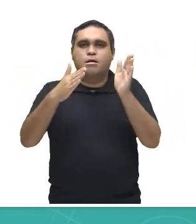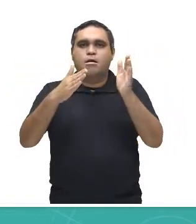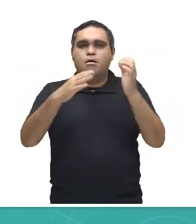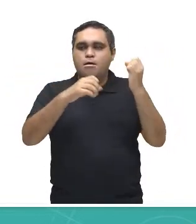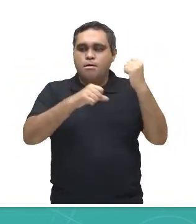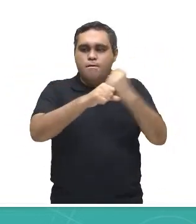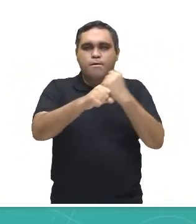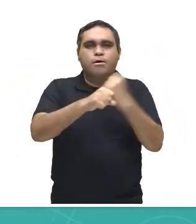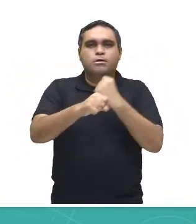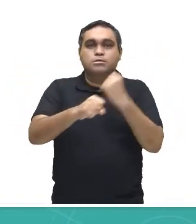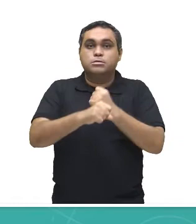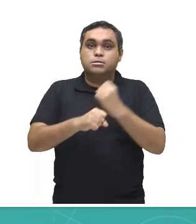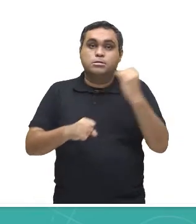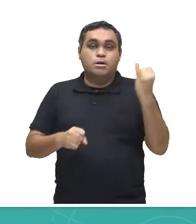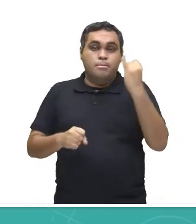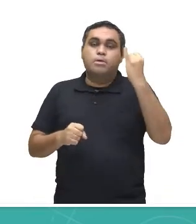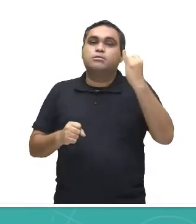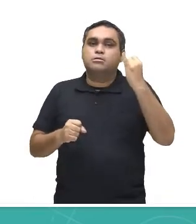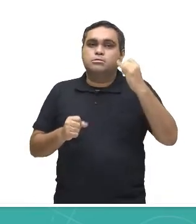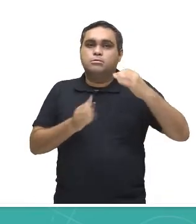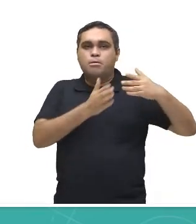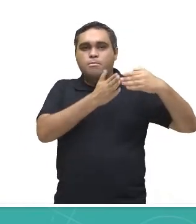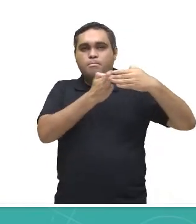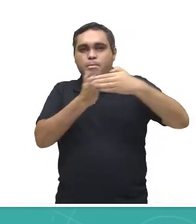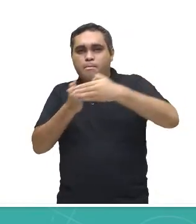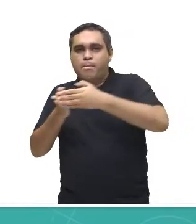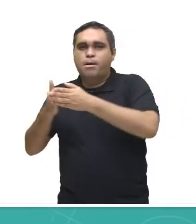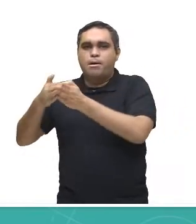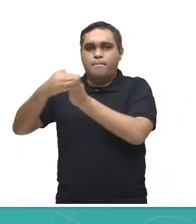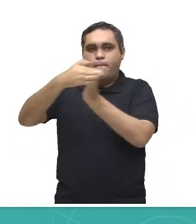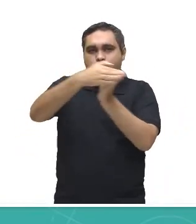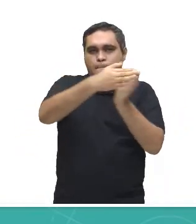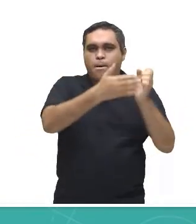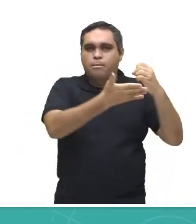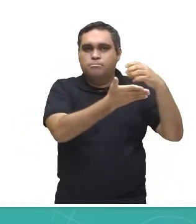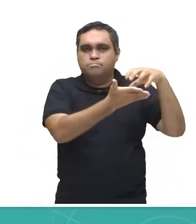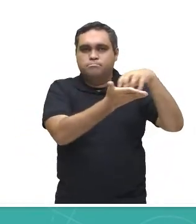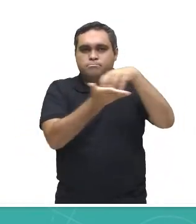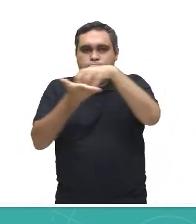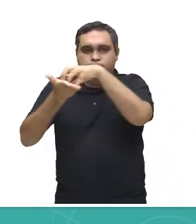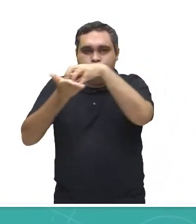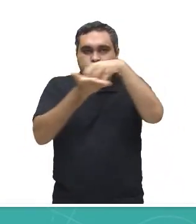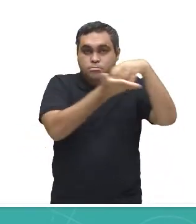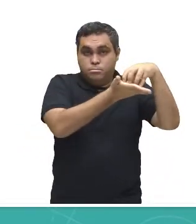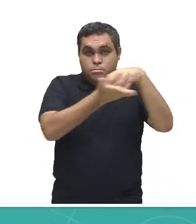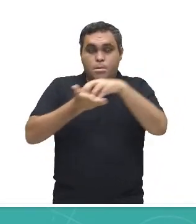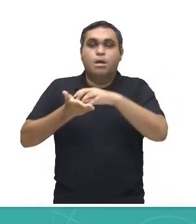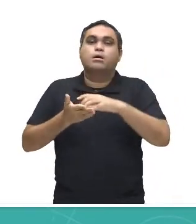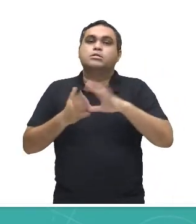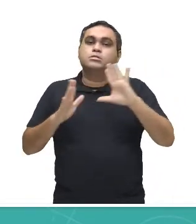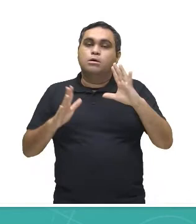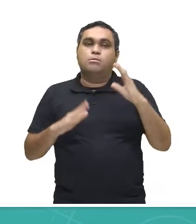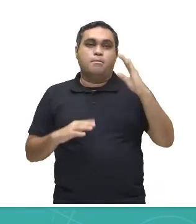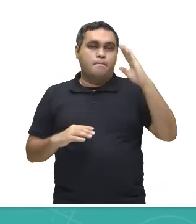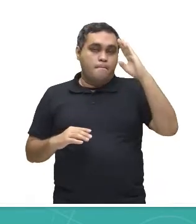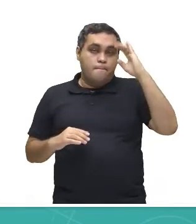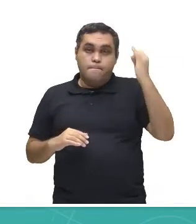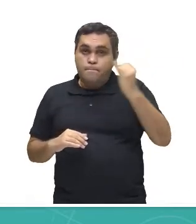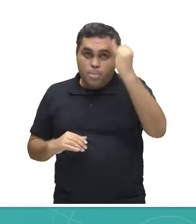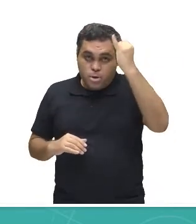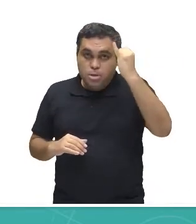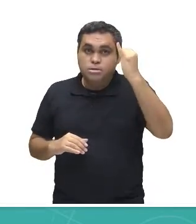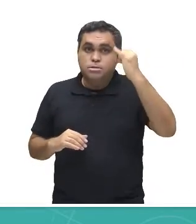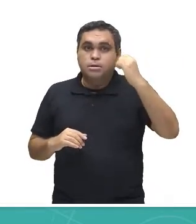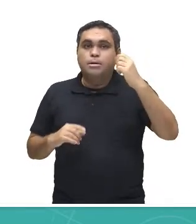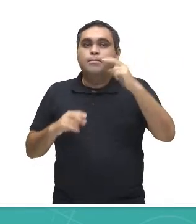comércio entre aqueles continentes e para o comércio mundial como um todo. Principalmente porque os países asiáticos